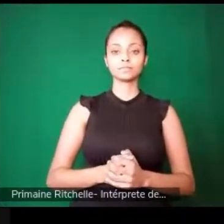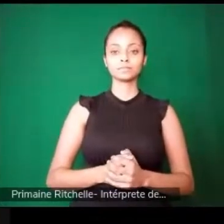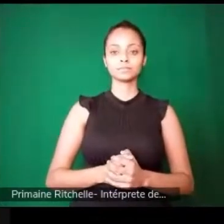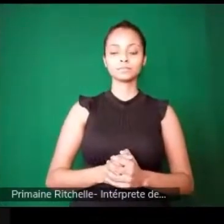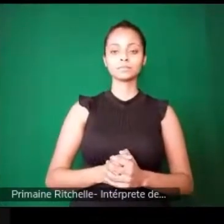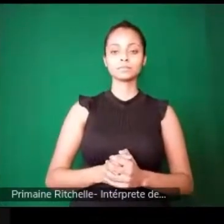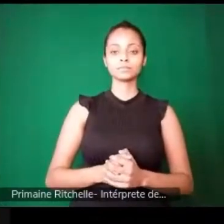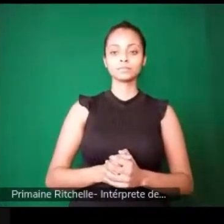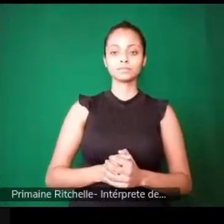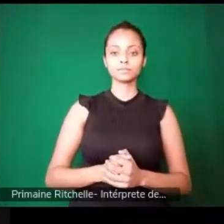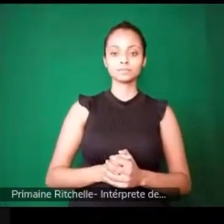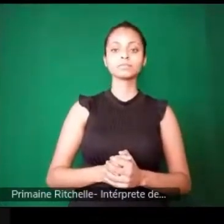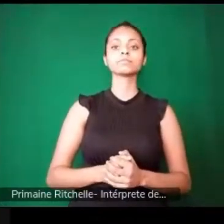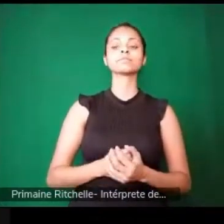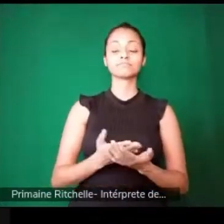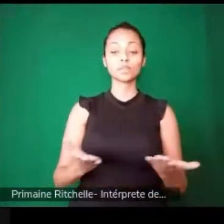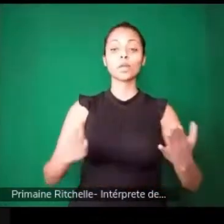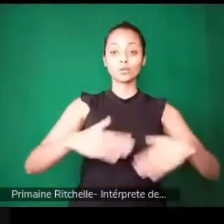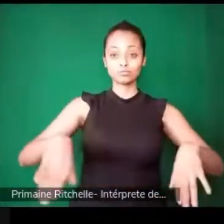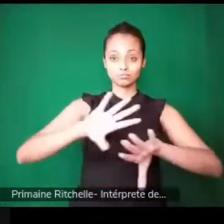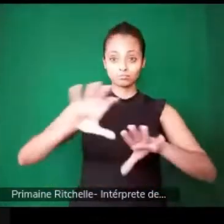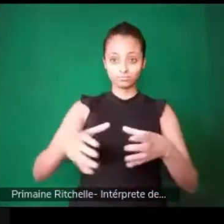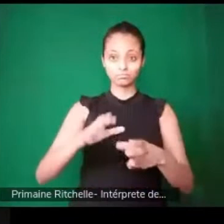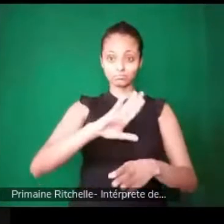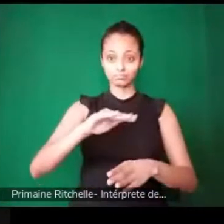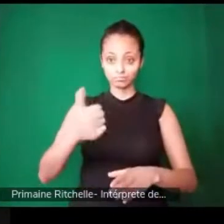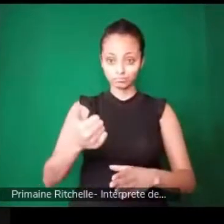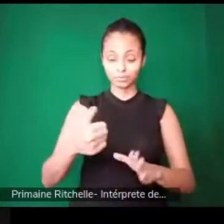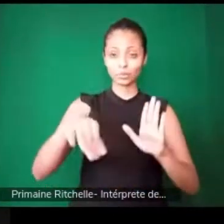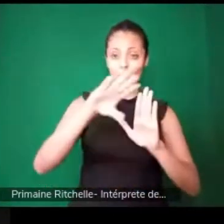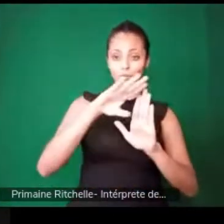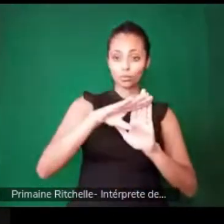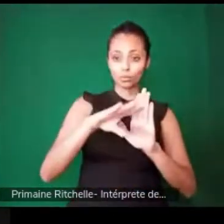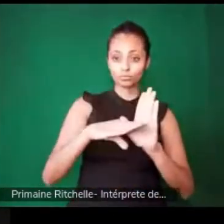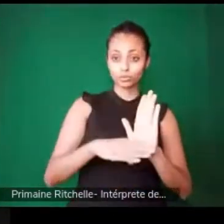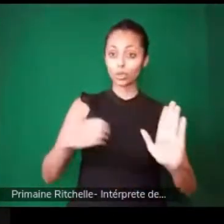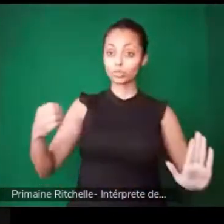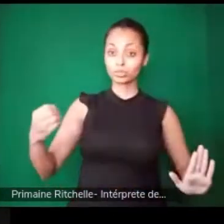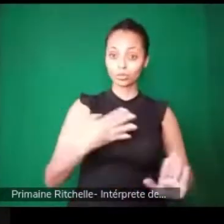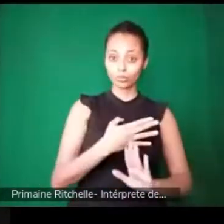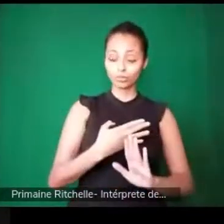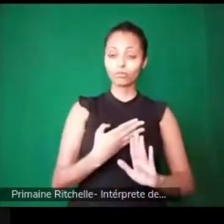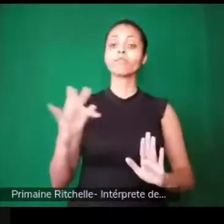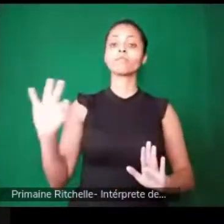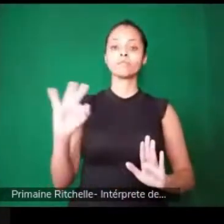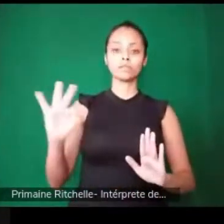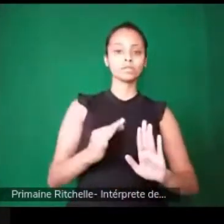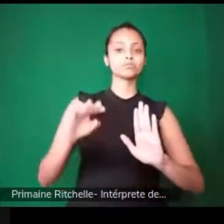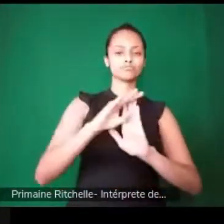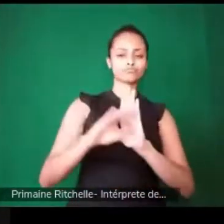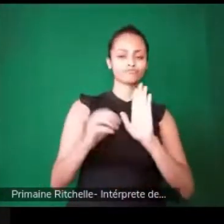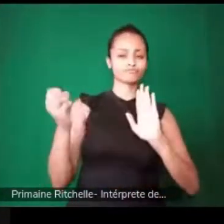Pessoal, a nossa comissão fez a última atualização dos protocolos do e-book em fevereiro. Eu já citei no início do vídeo, mas como é